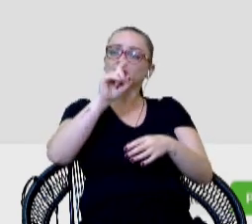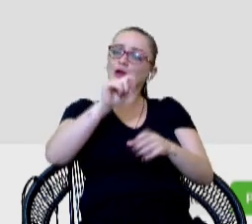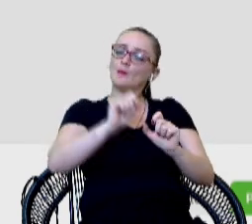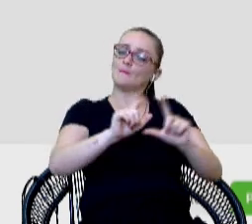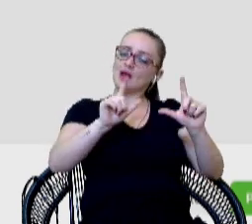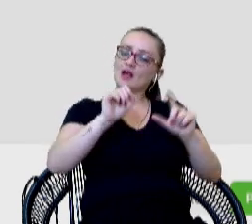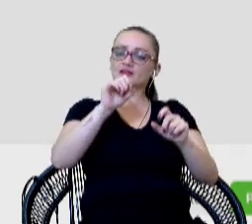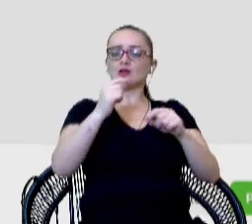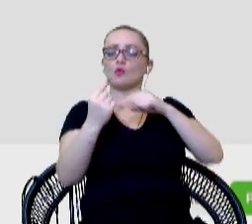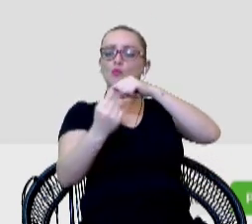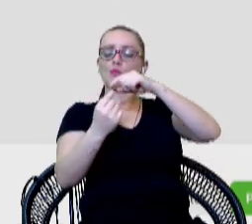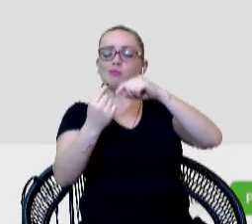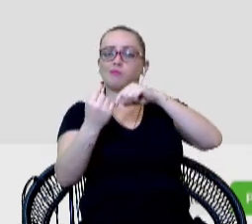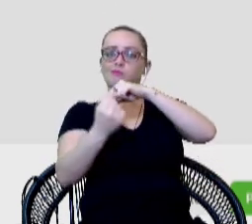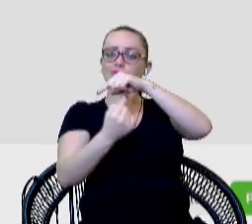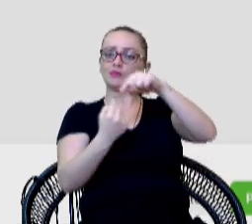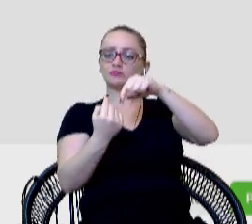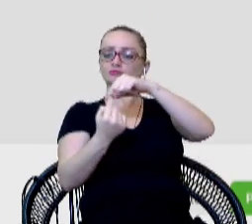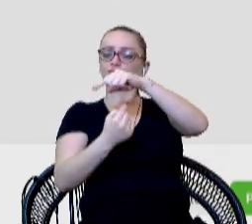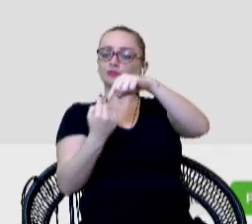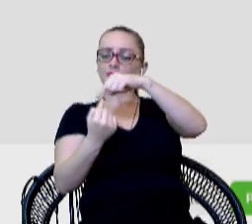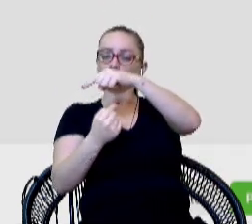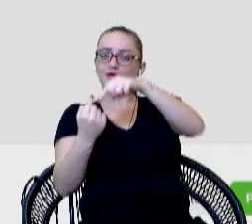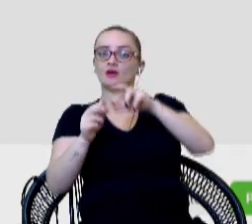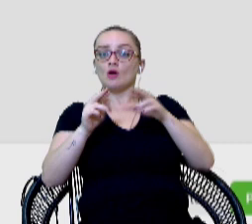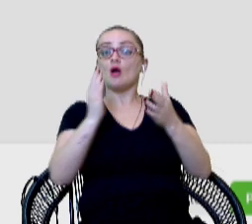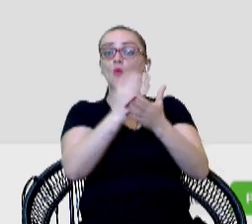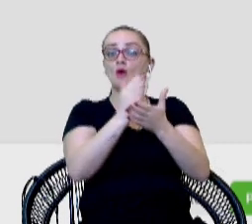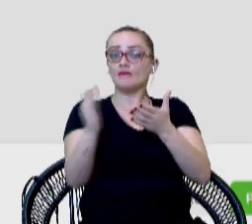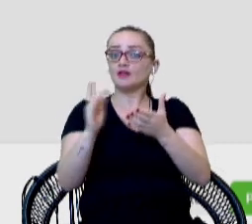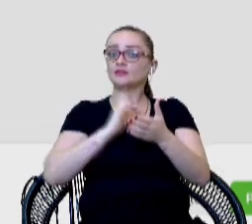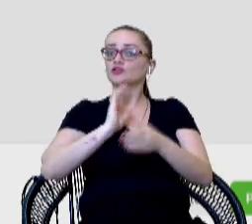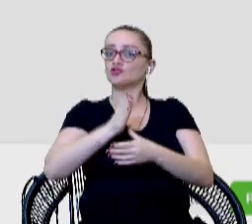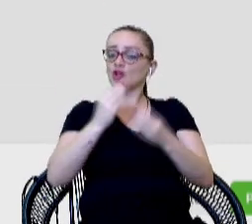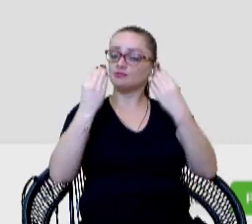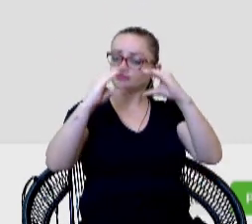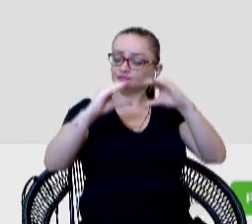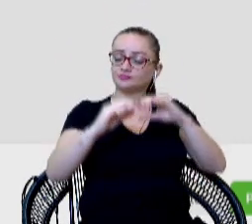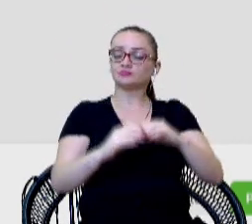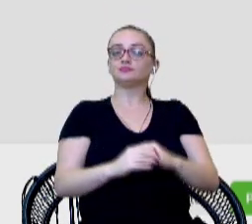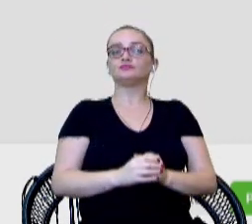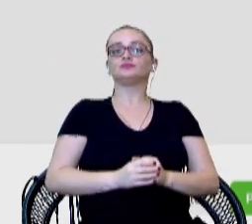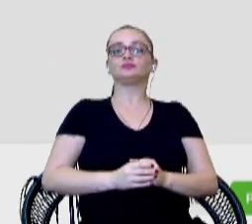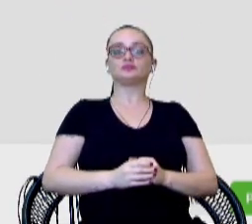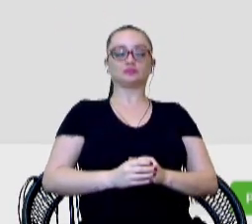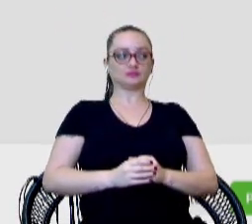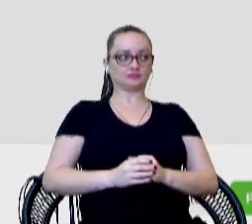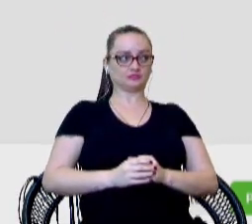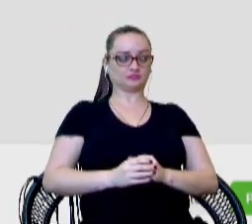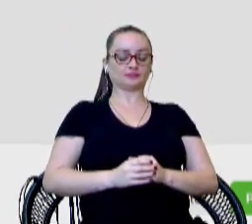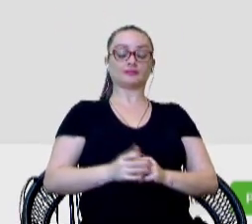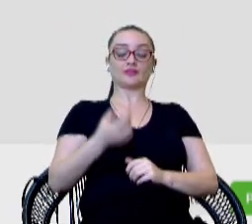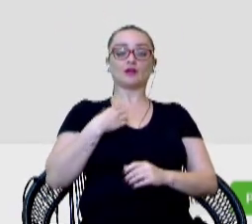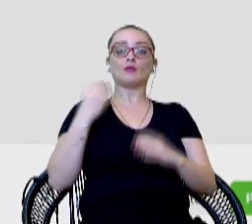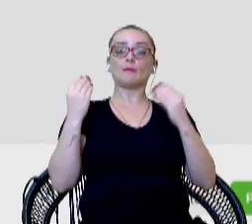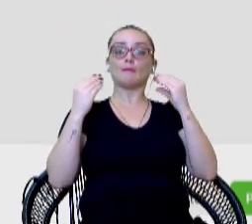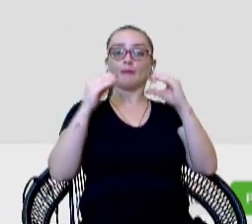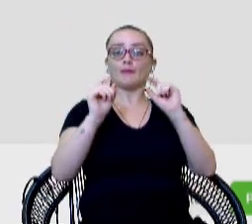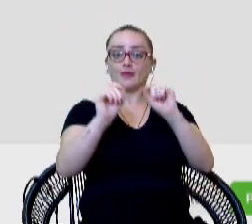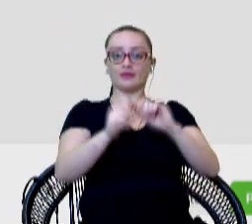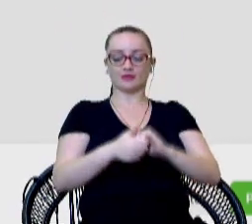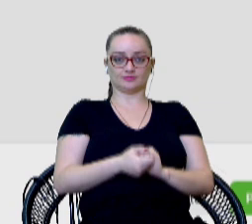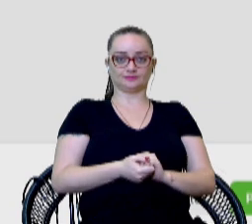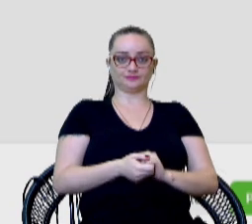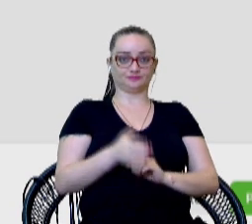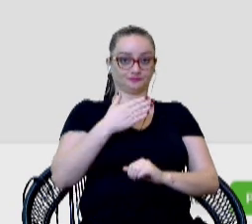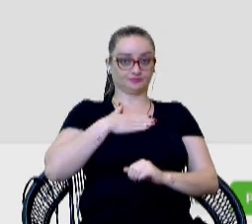se é um carrossel, se é uma coleção, por exemplo, que eu já tenho lá colocada, tá? E aí eu vou colocar o